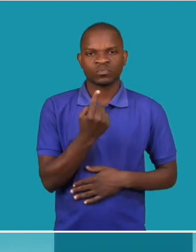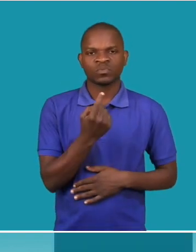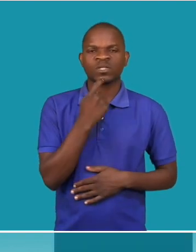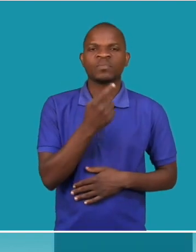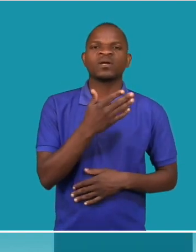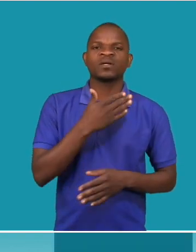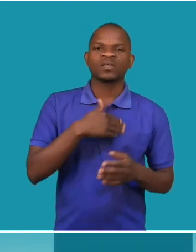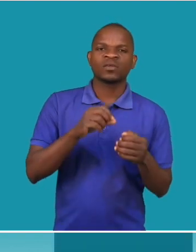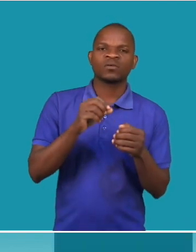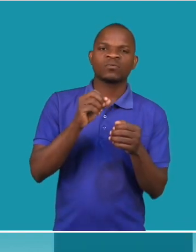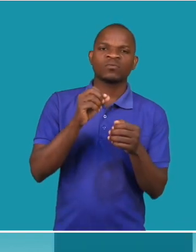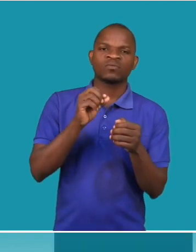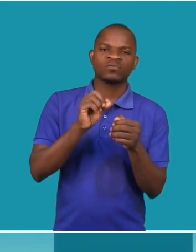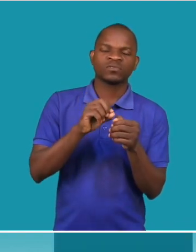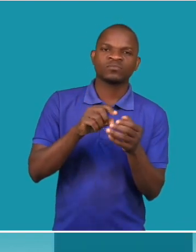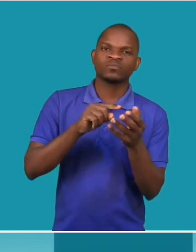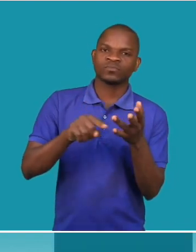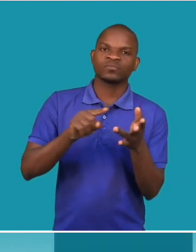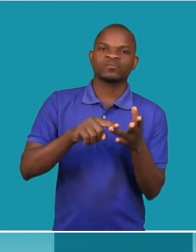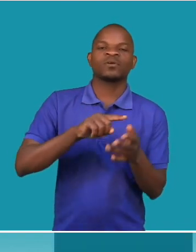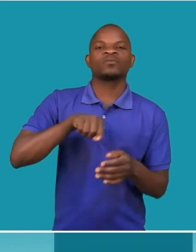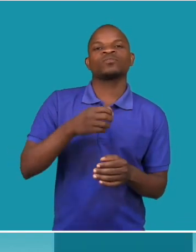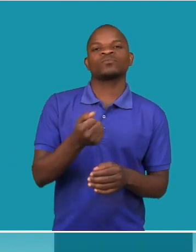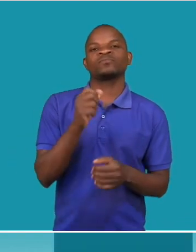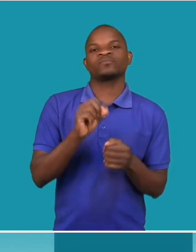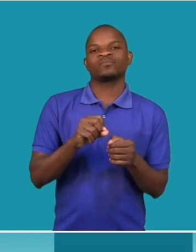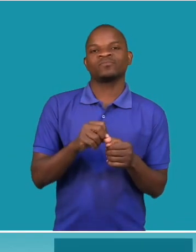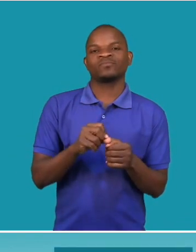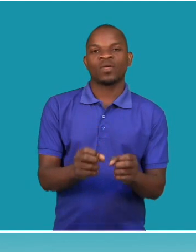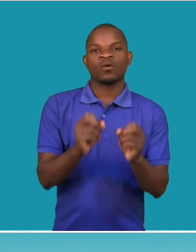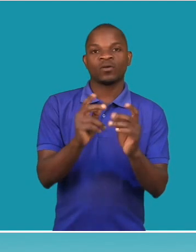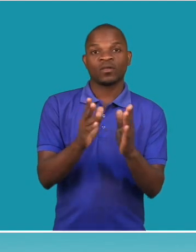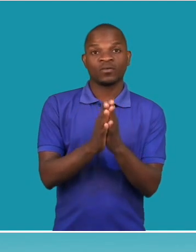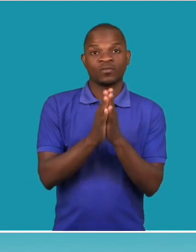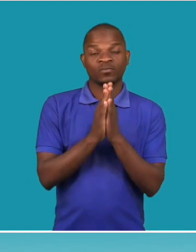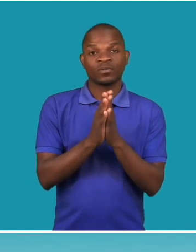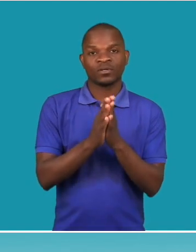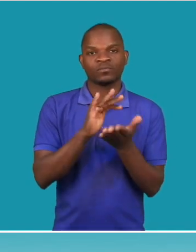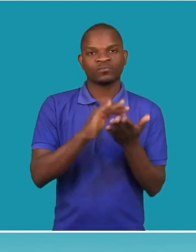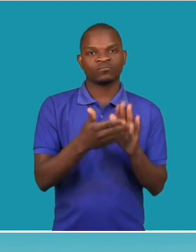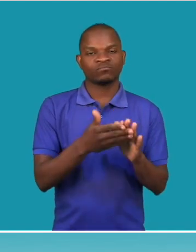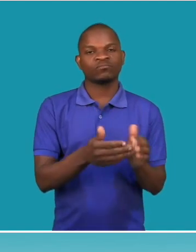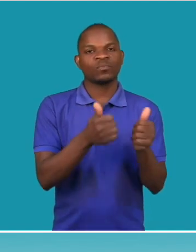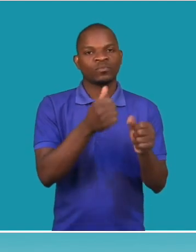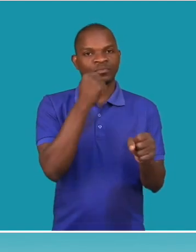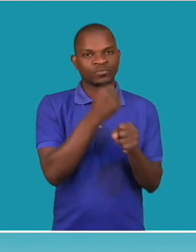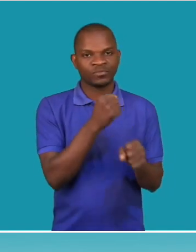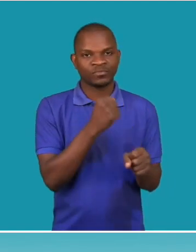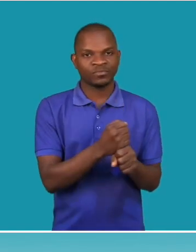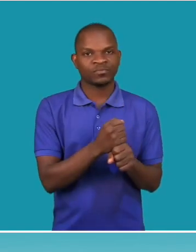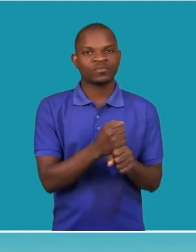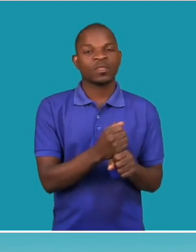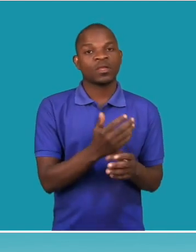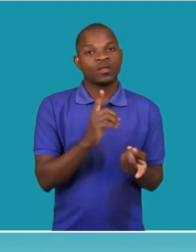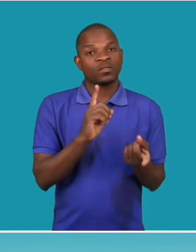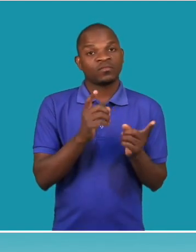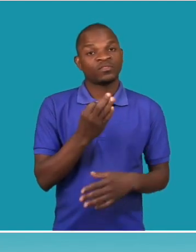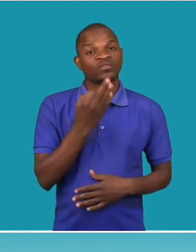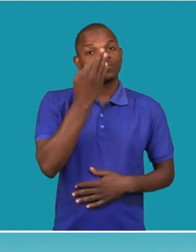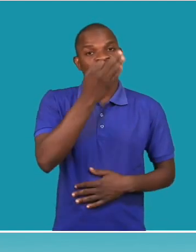podem combinar o trabalho, assim por diante. Muito obrigado, Sr. Monitor, bom trabalho. Obrigado. E,